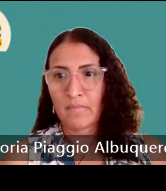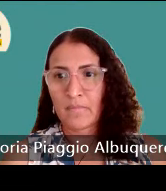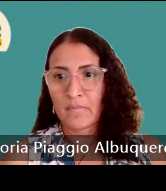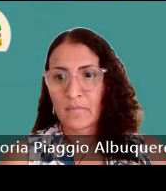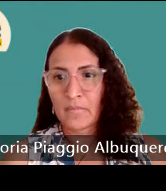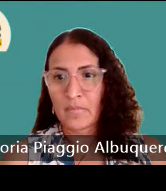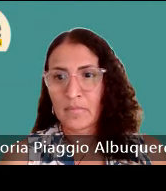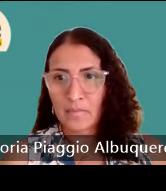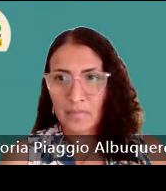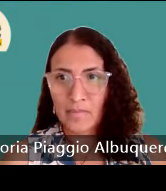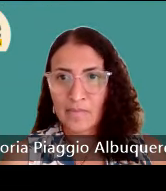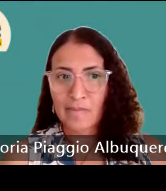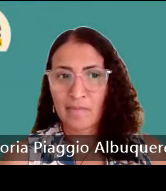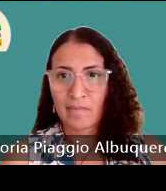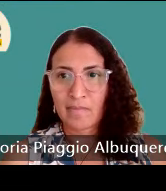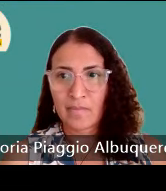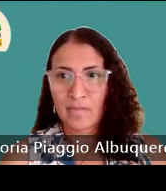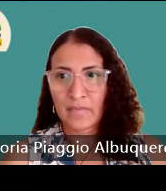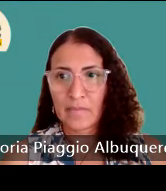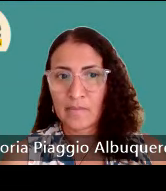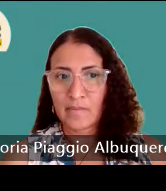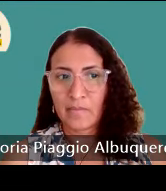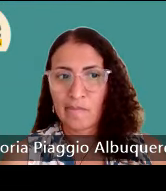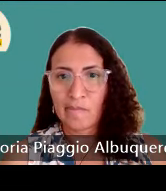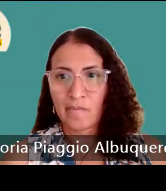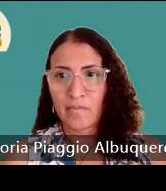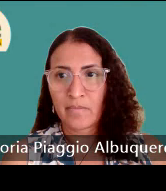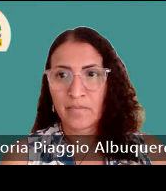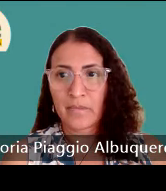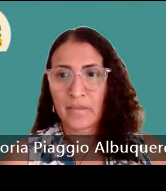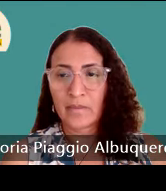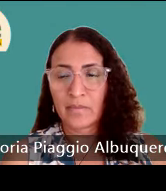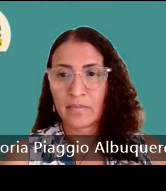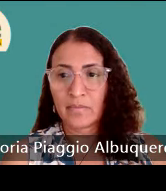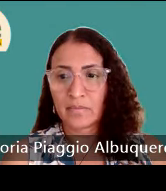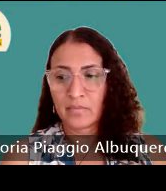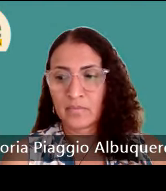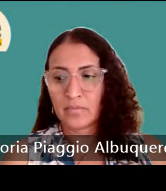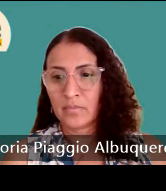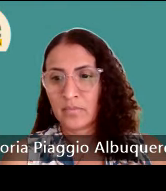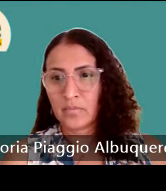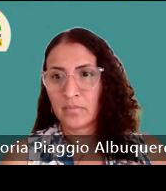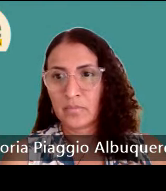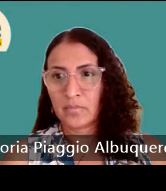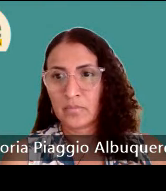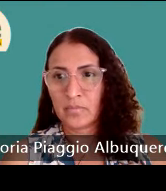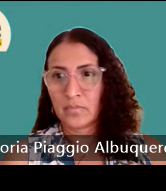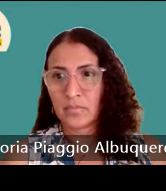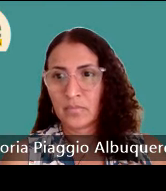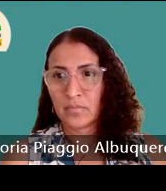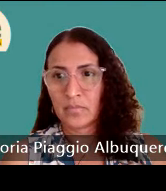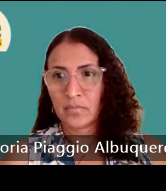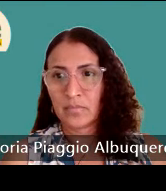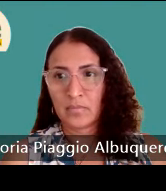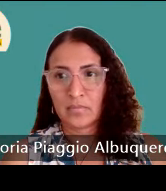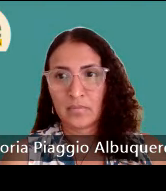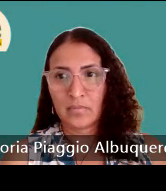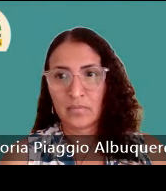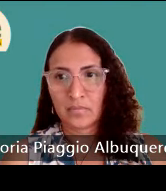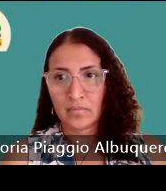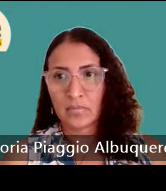parágrafo único desse desse artigo 20 da lindb ele estabelece também que a motivação ela deve demonstrar a necessidade e